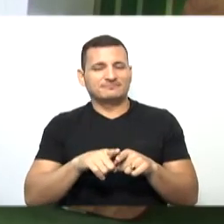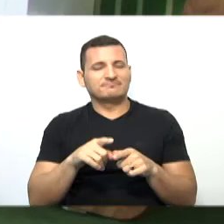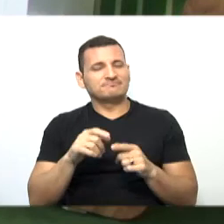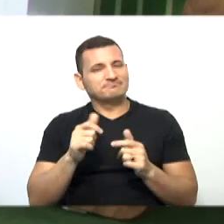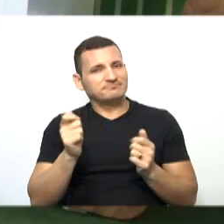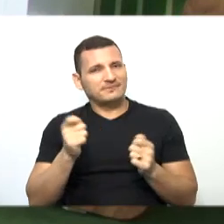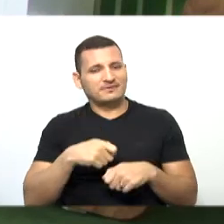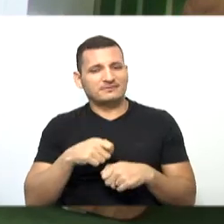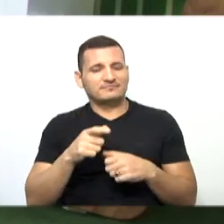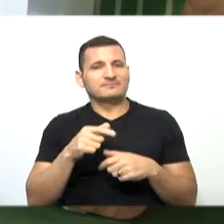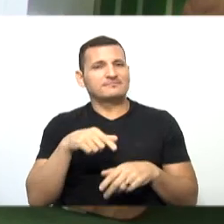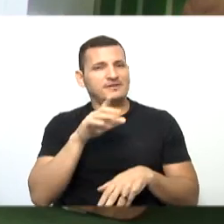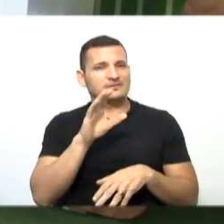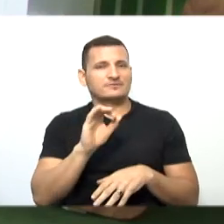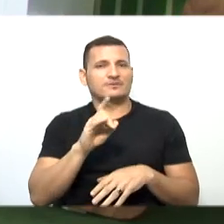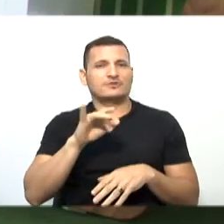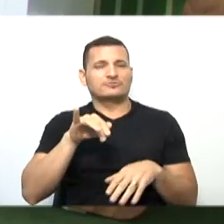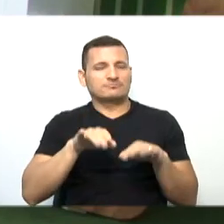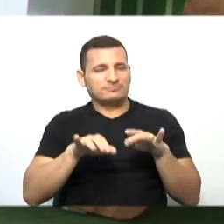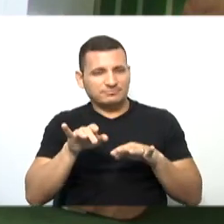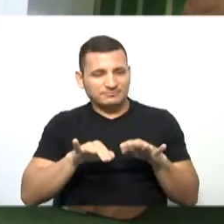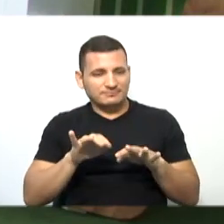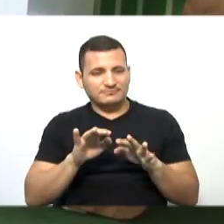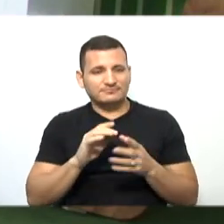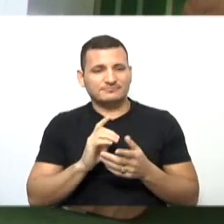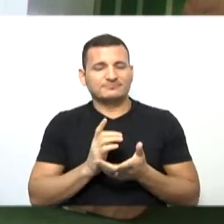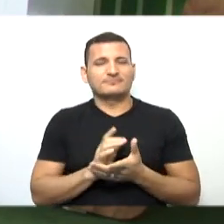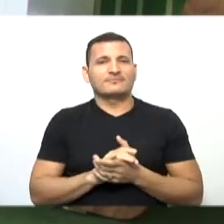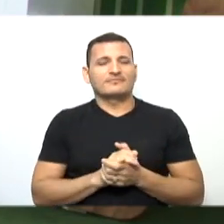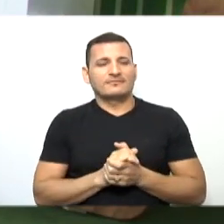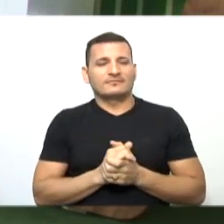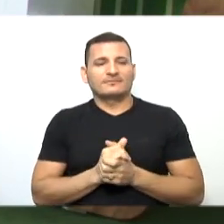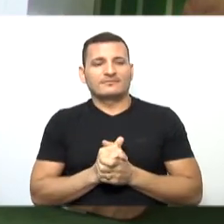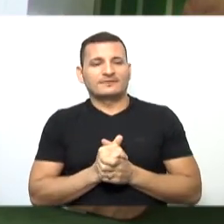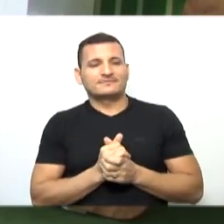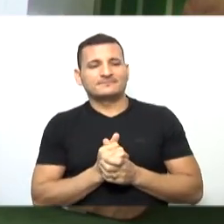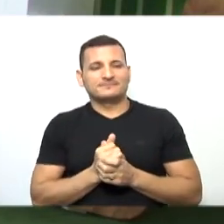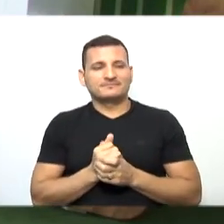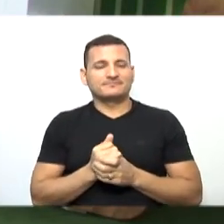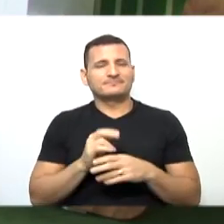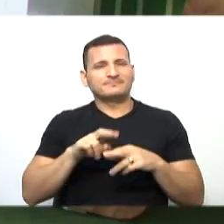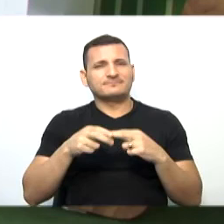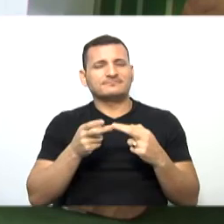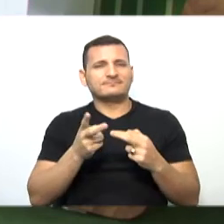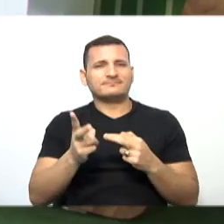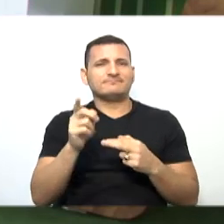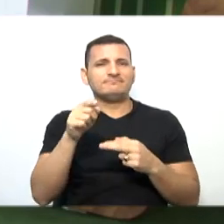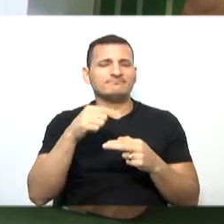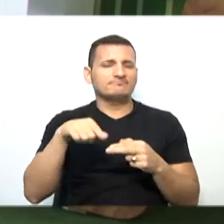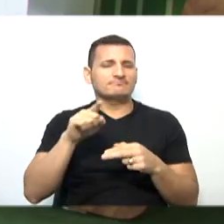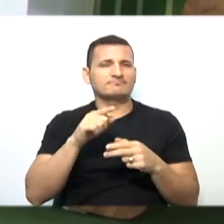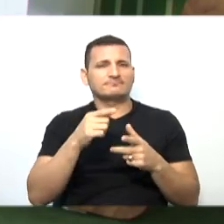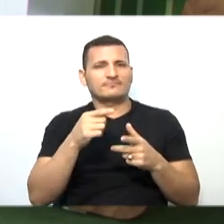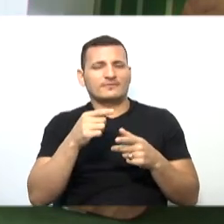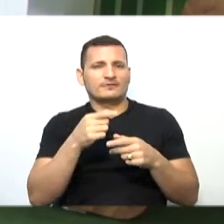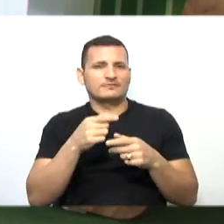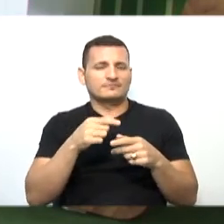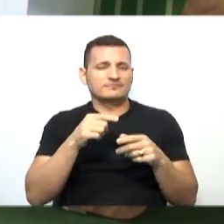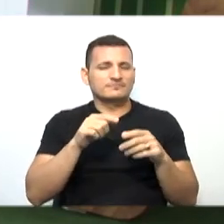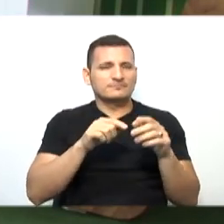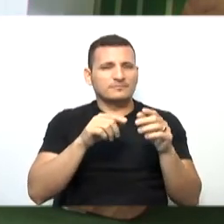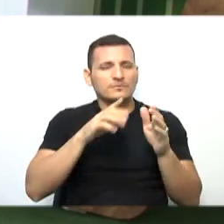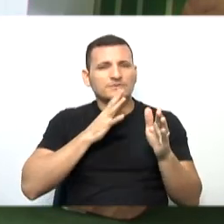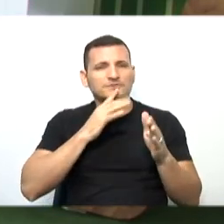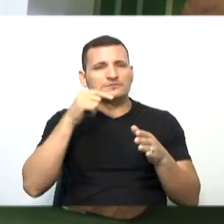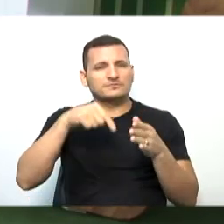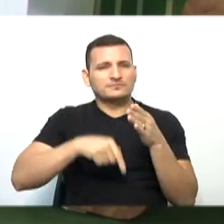Por é um isso que pouco mais de código só. A gente sempre procura dizer assim, pessoal, procurem se especializar nisso, tem muito mais estilo,